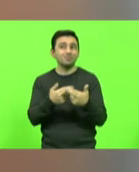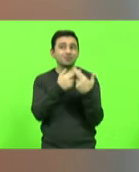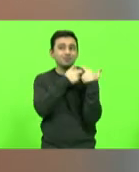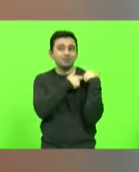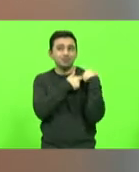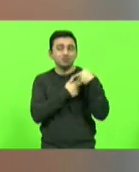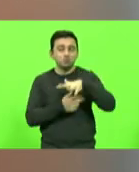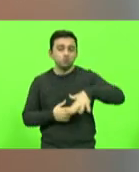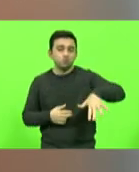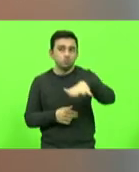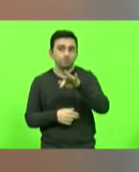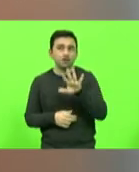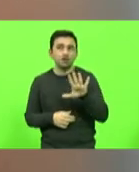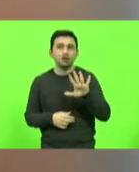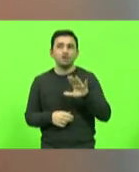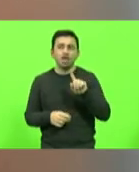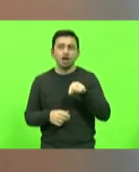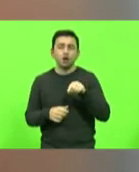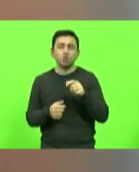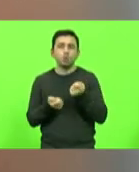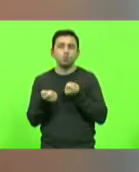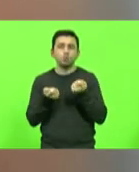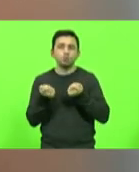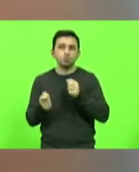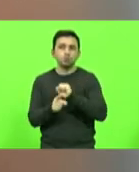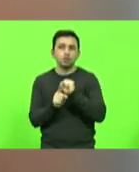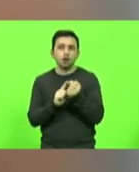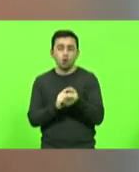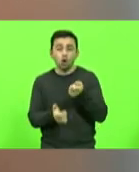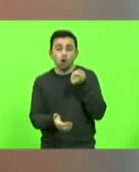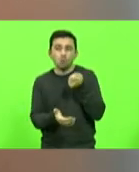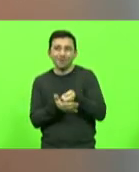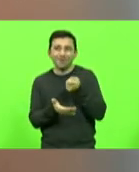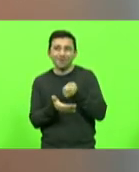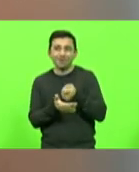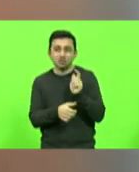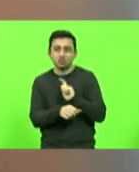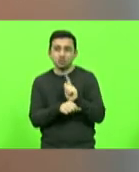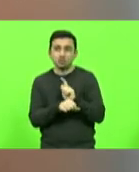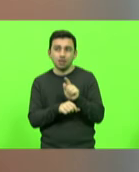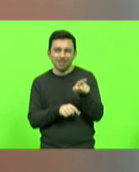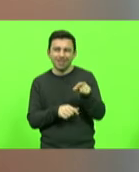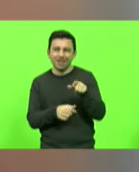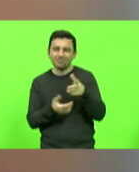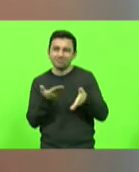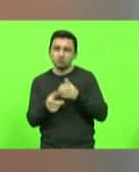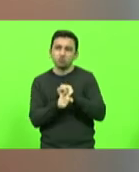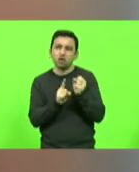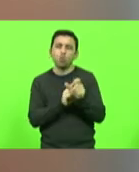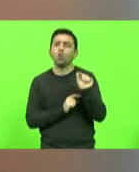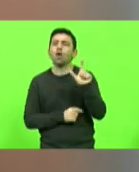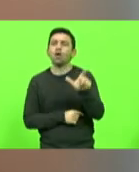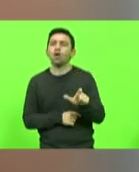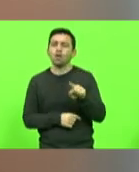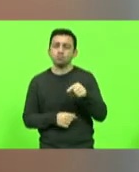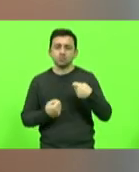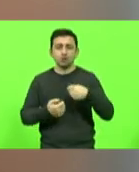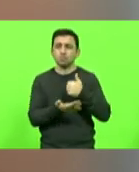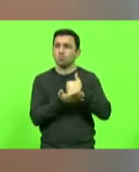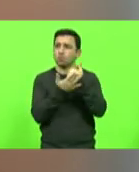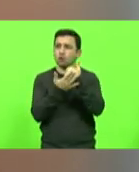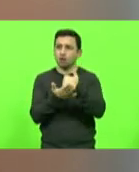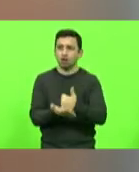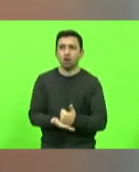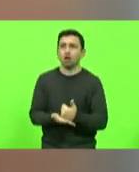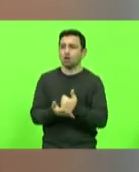federativos com o controle social. E uma das obrigações dos gestores da assistência social é subsidiar os conselhos com informações